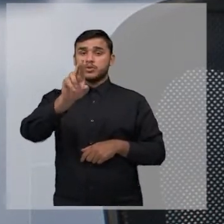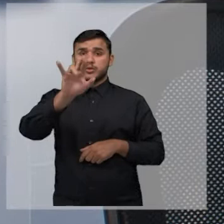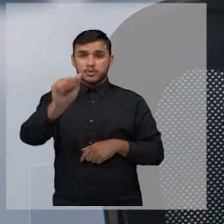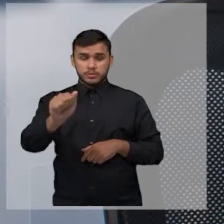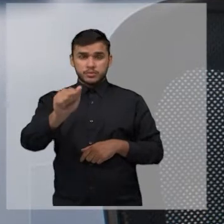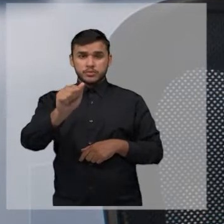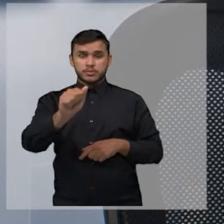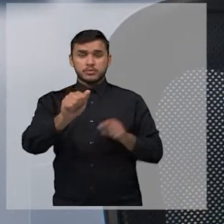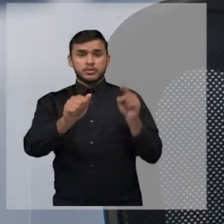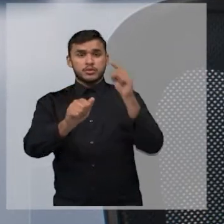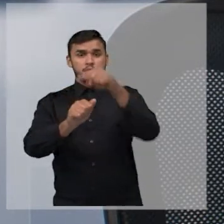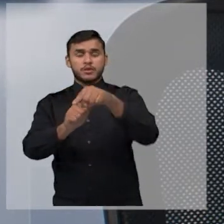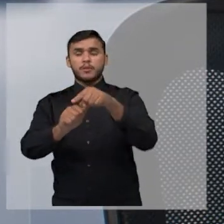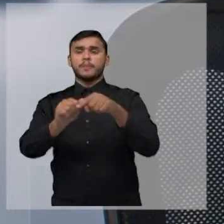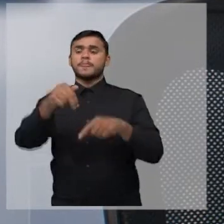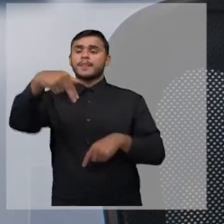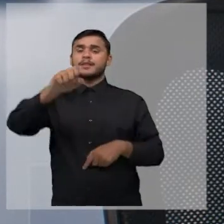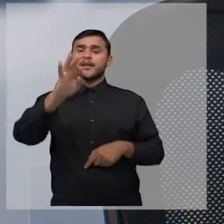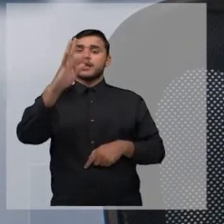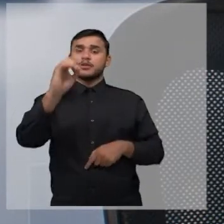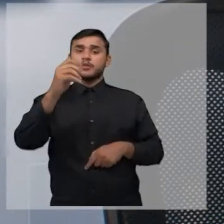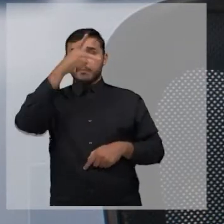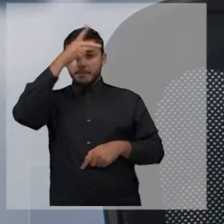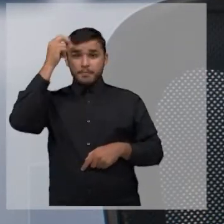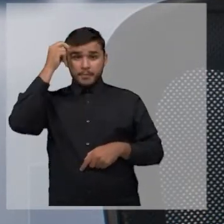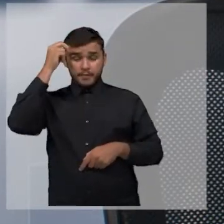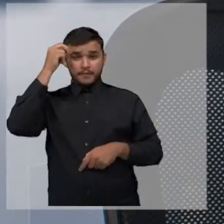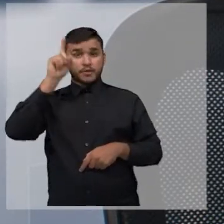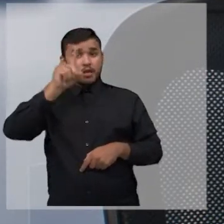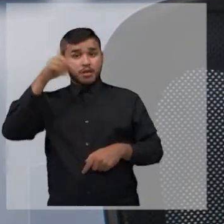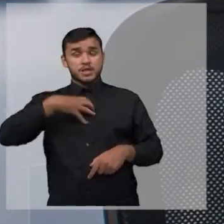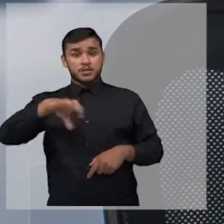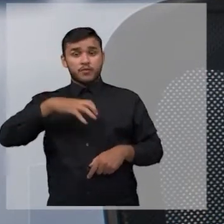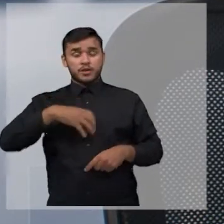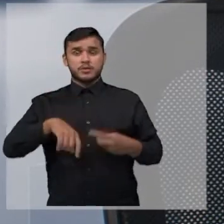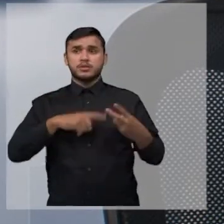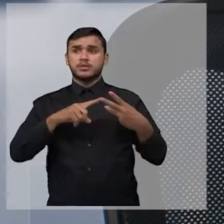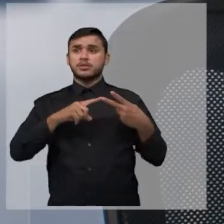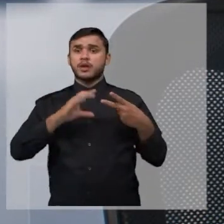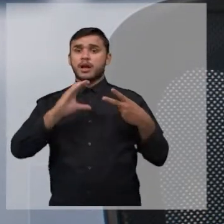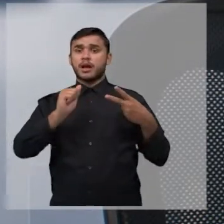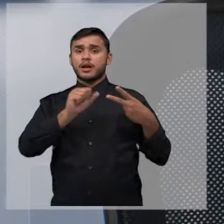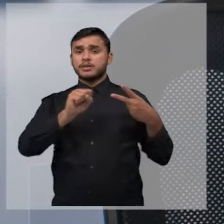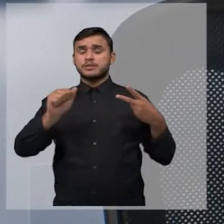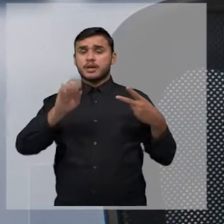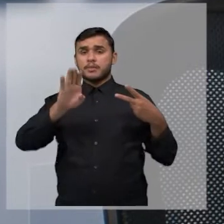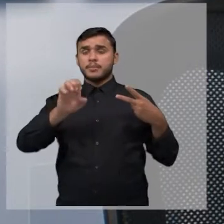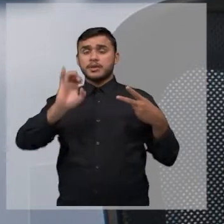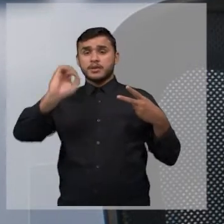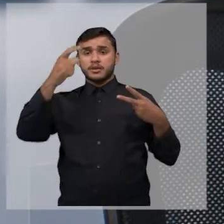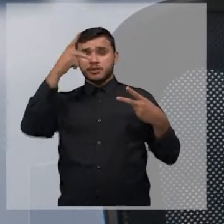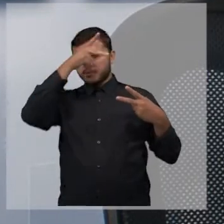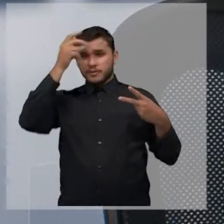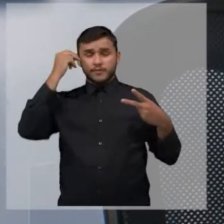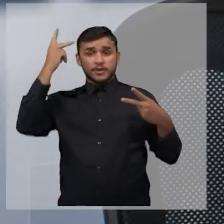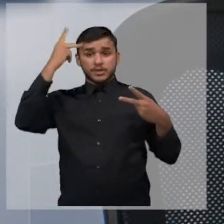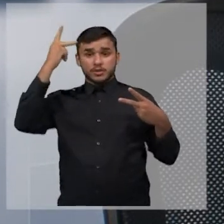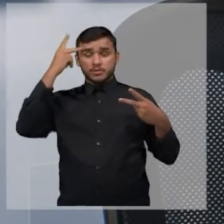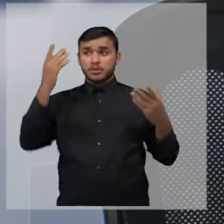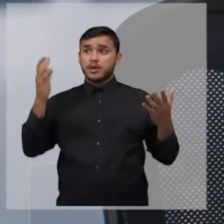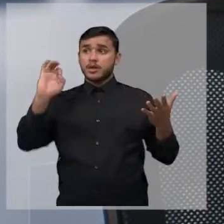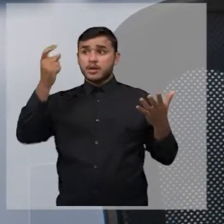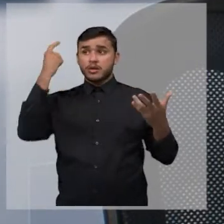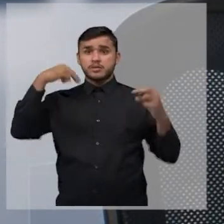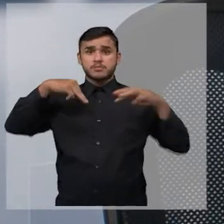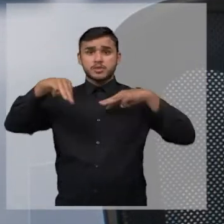Neto, prefeito de Salvador, e Gilberto Kassab, ex-prefeito de São Paulo, ex-ministro e agora